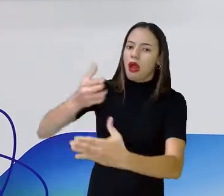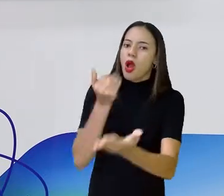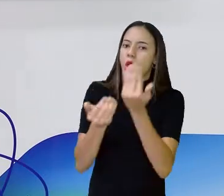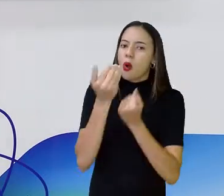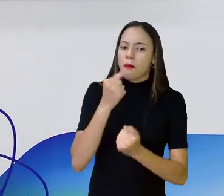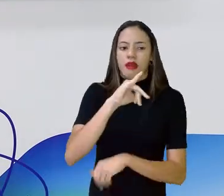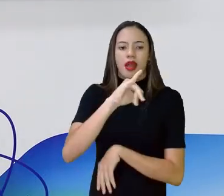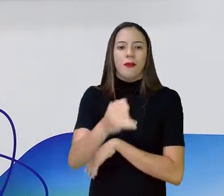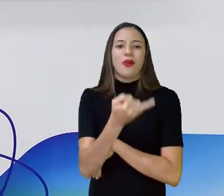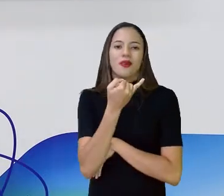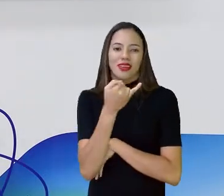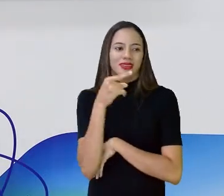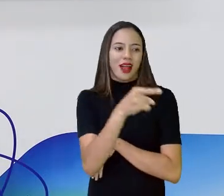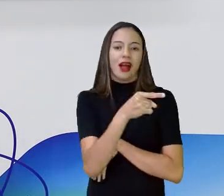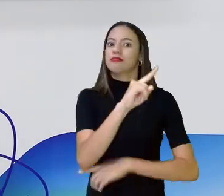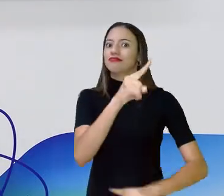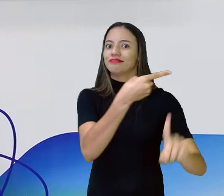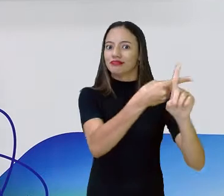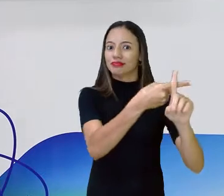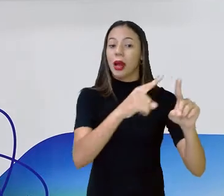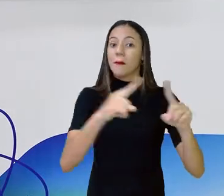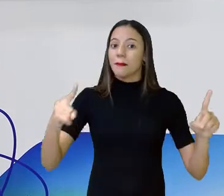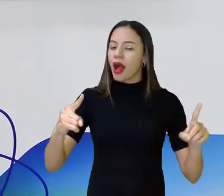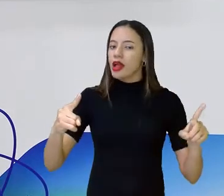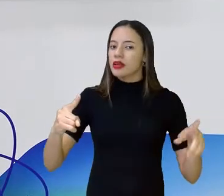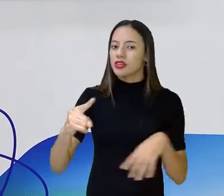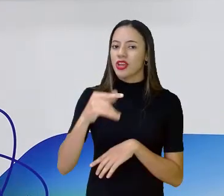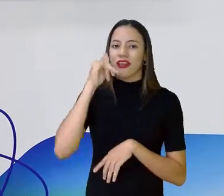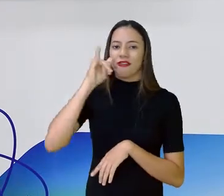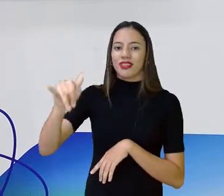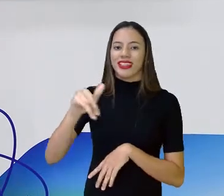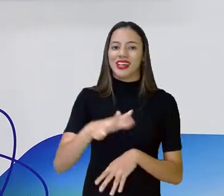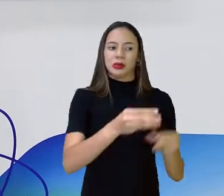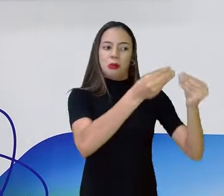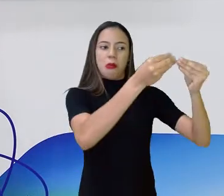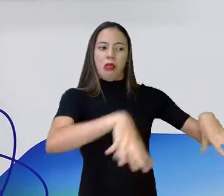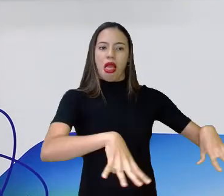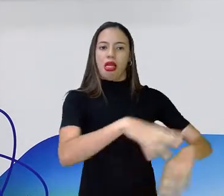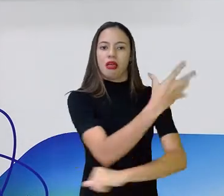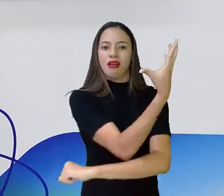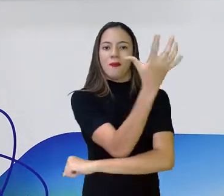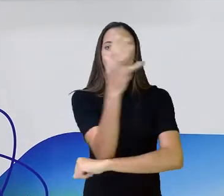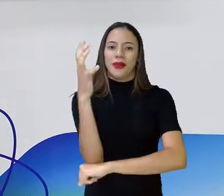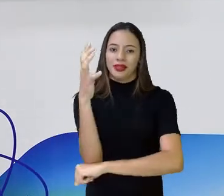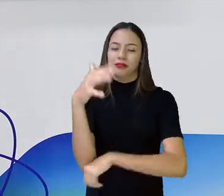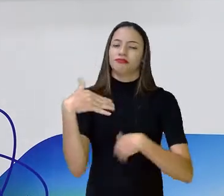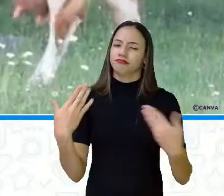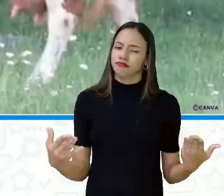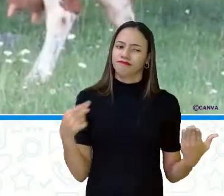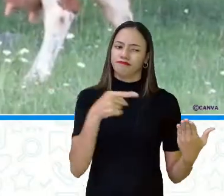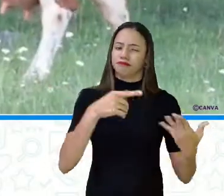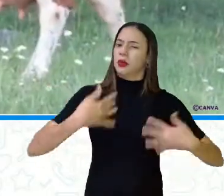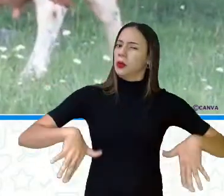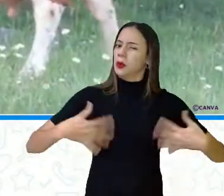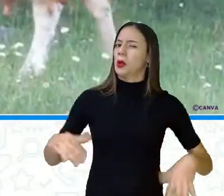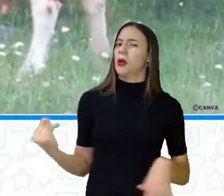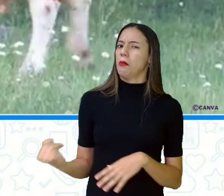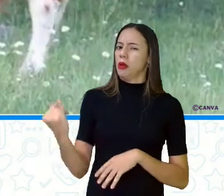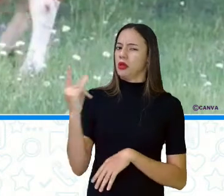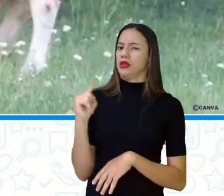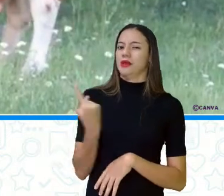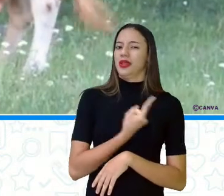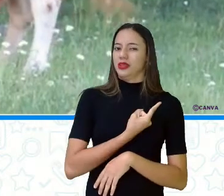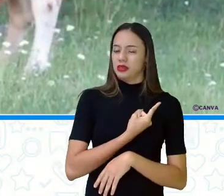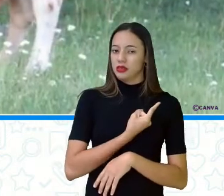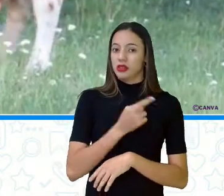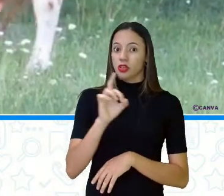melhor forma, mas sem degradar, sem destruir o meio ambiente. Então isso é muito importante para a gente e não só